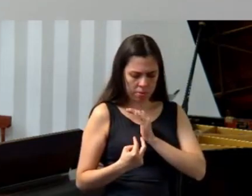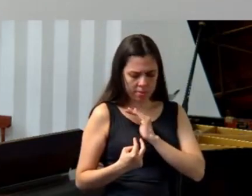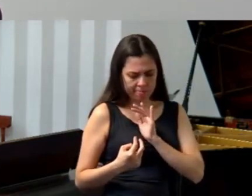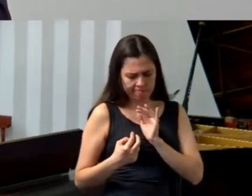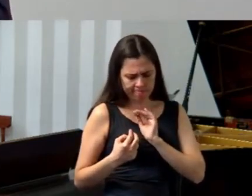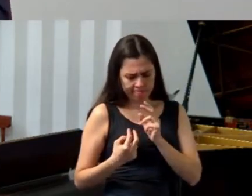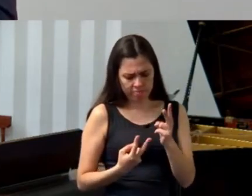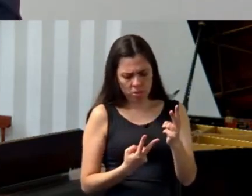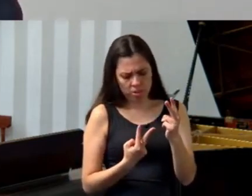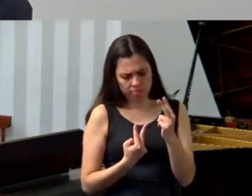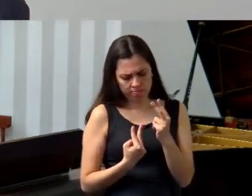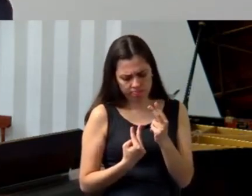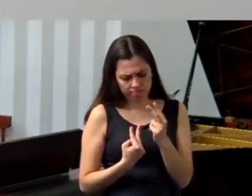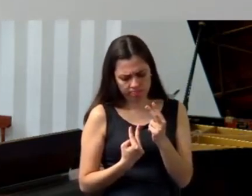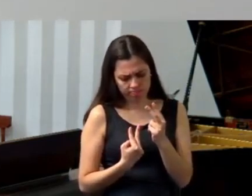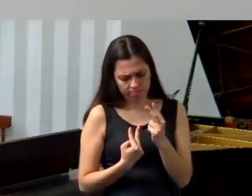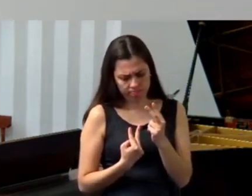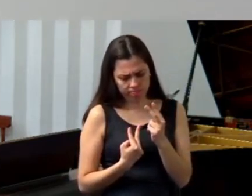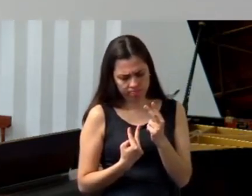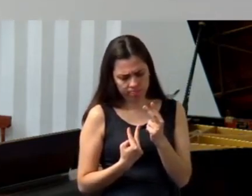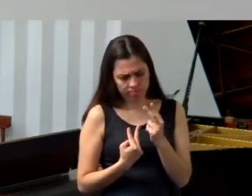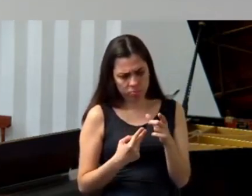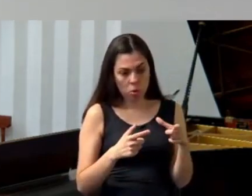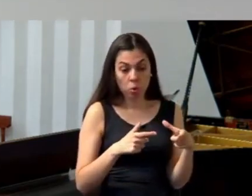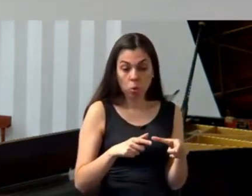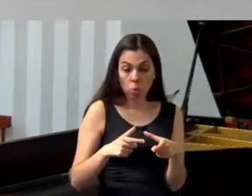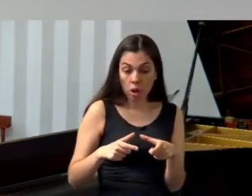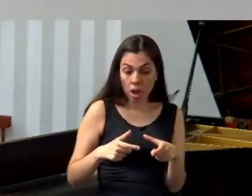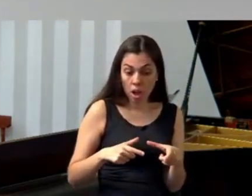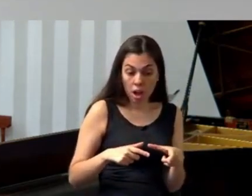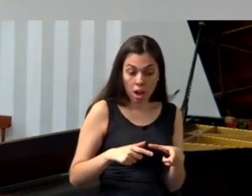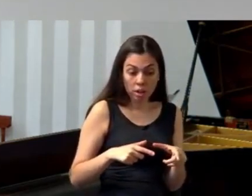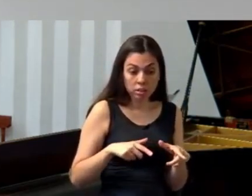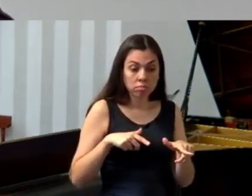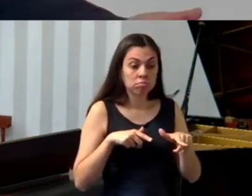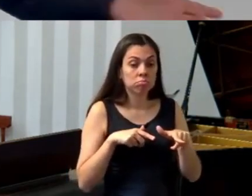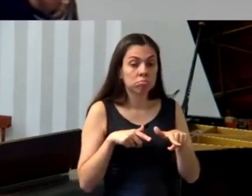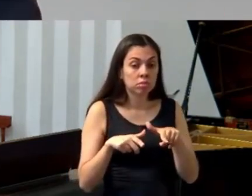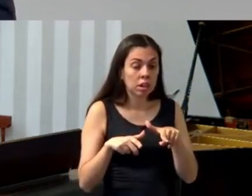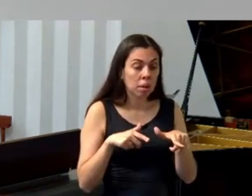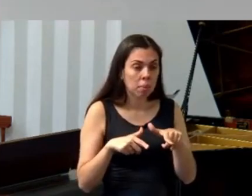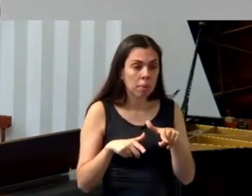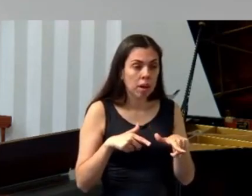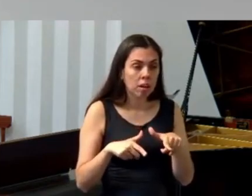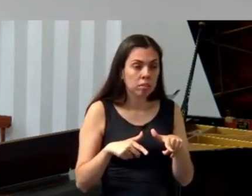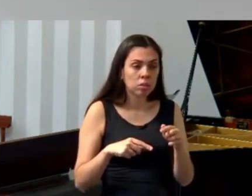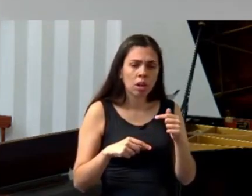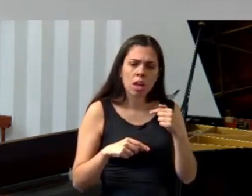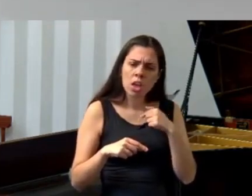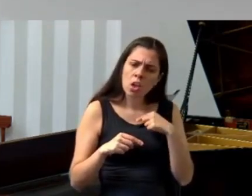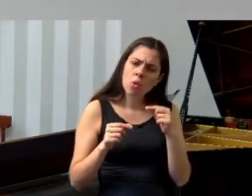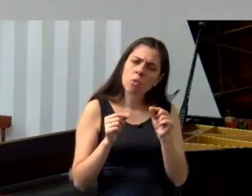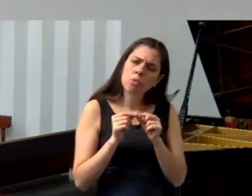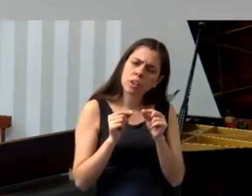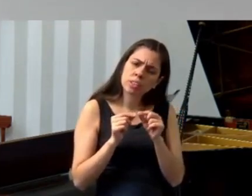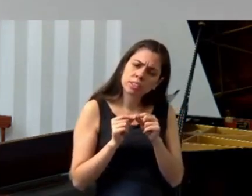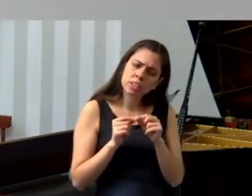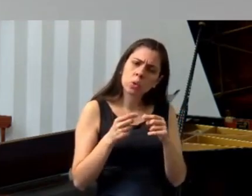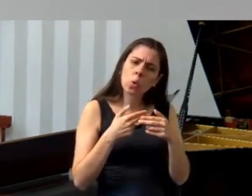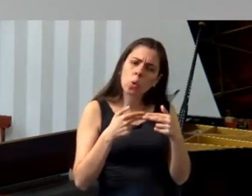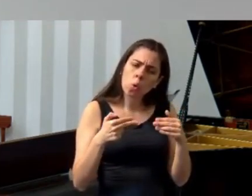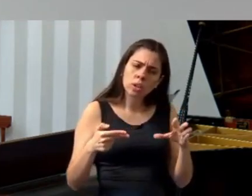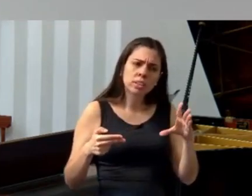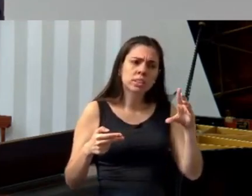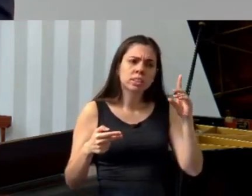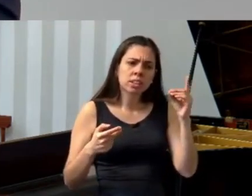O lugar, o ministério. Pergunte ao Senhor em oração se você está onde Deus quer que você esteja. Se